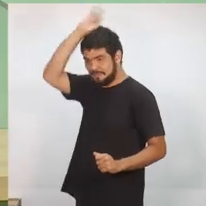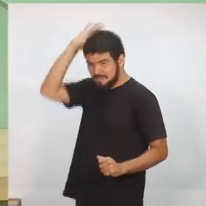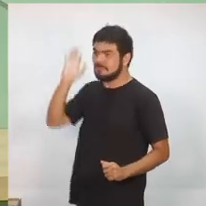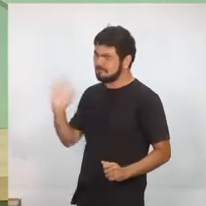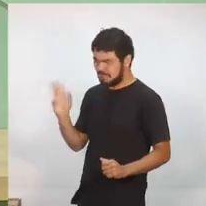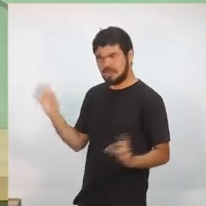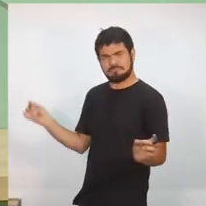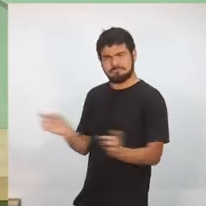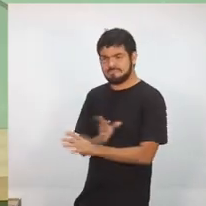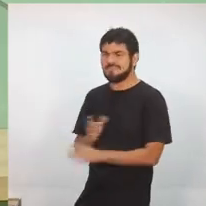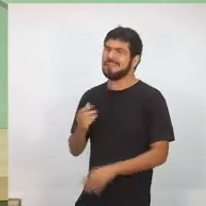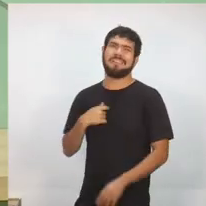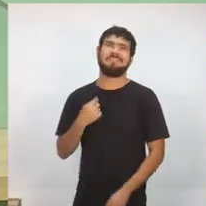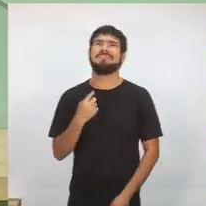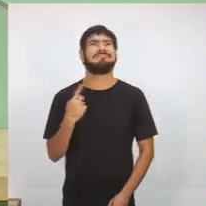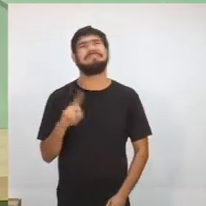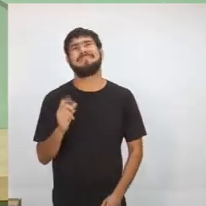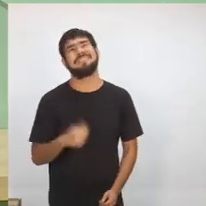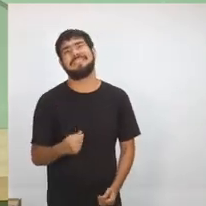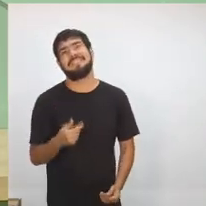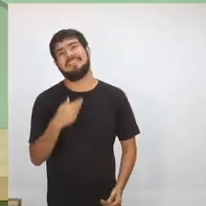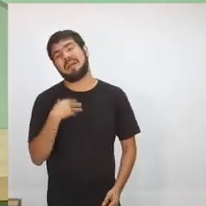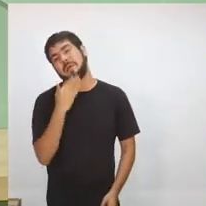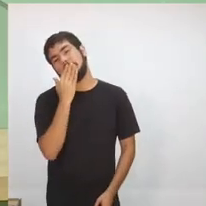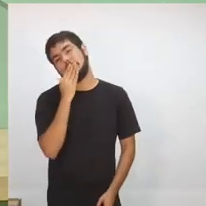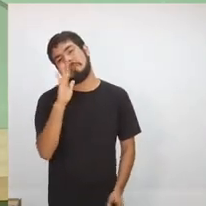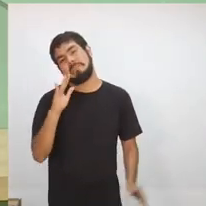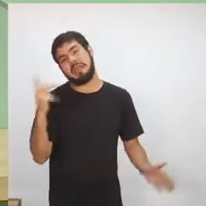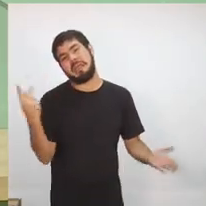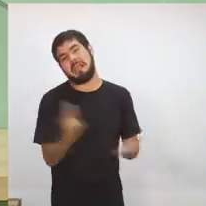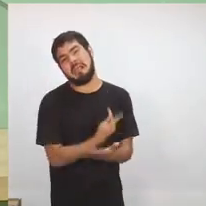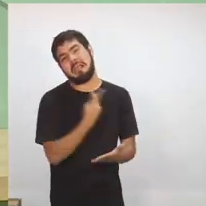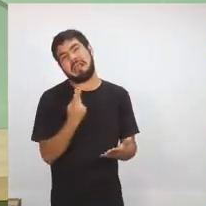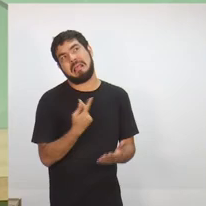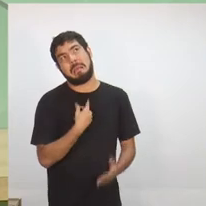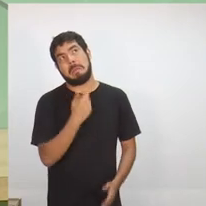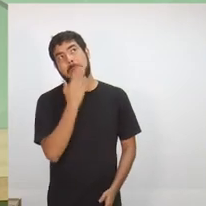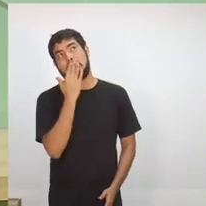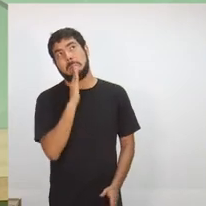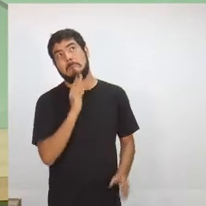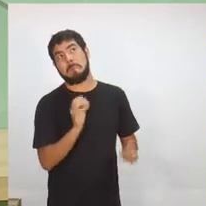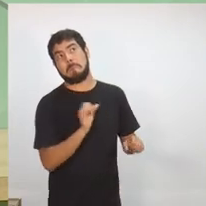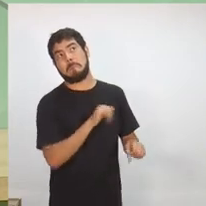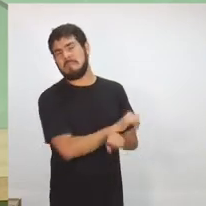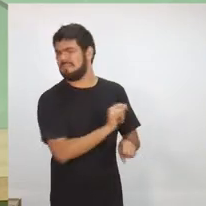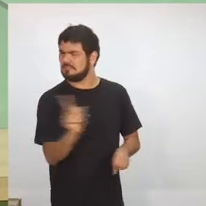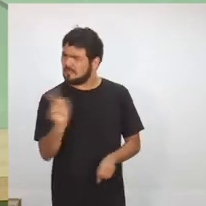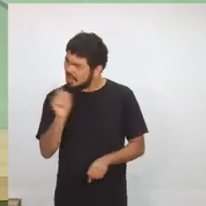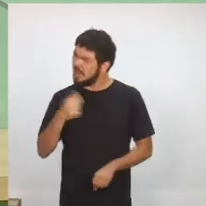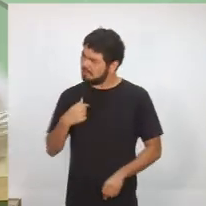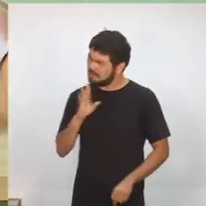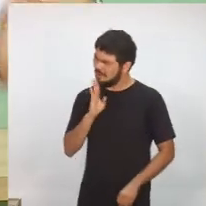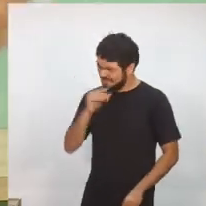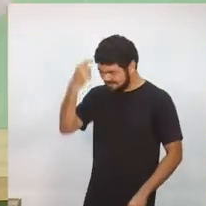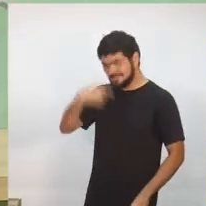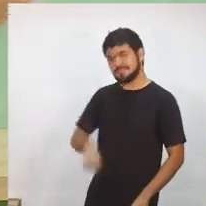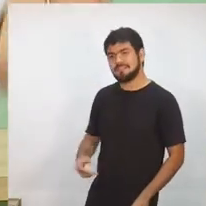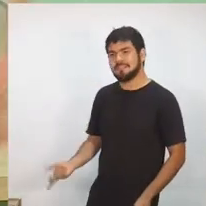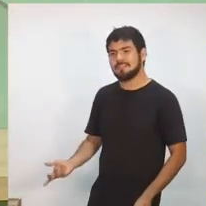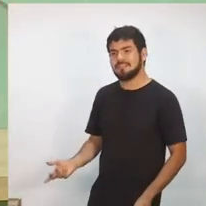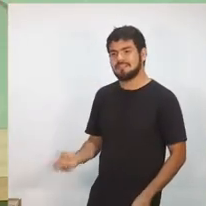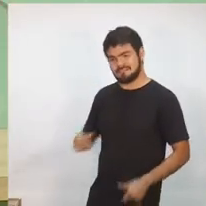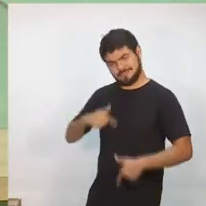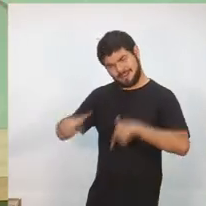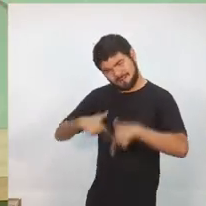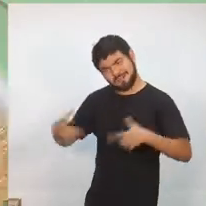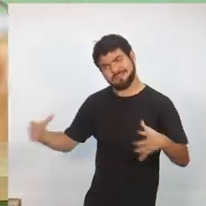fazer. Você me conhece. Você sabe que dessa área de segurança pública eu conheço bem. Trabalhando juntos, dando